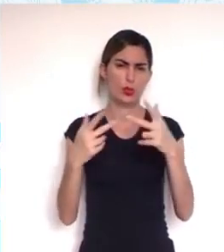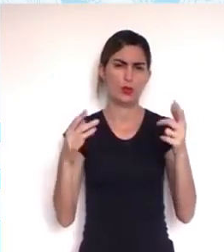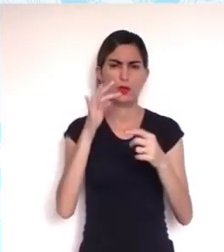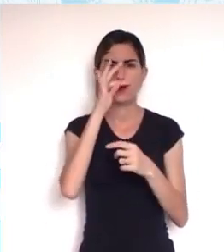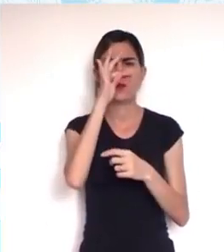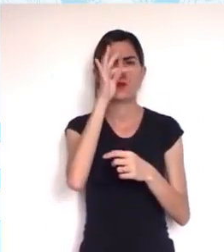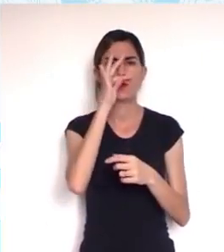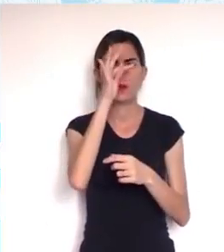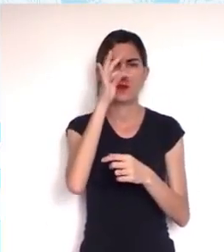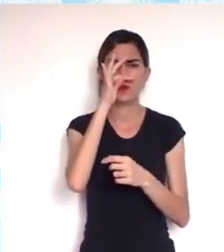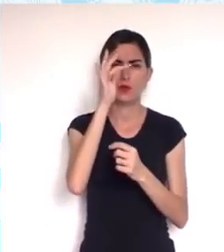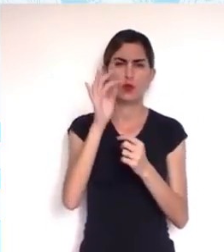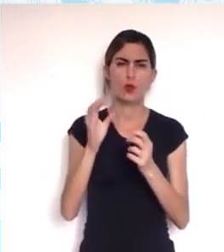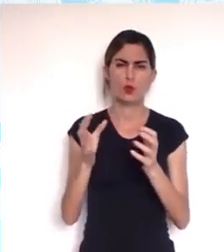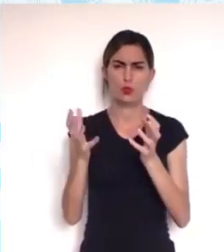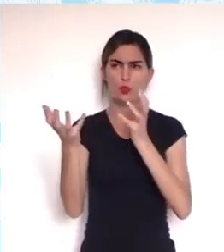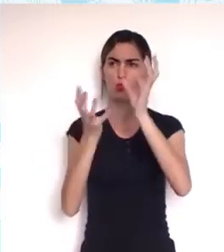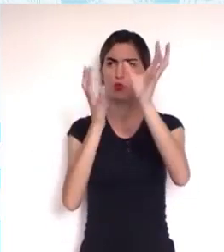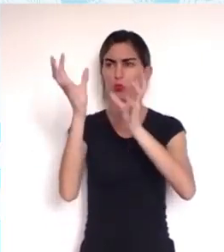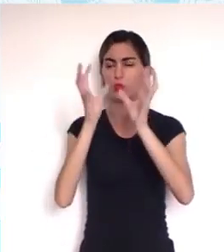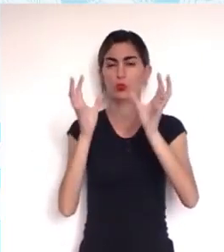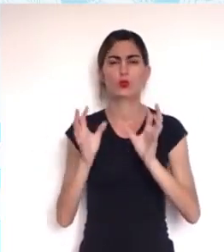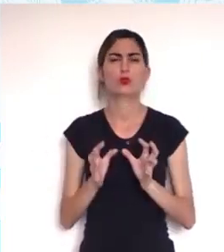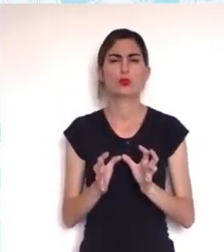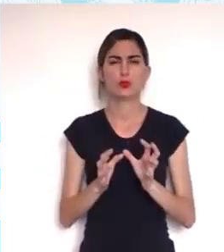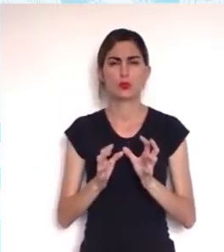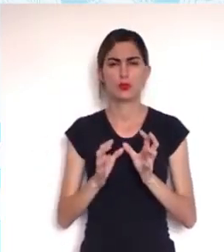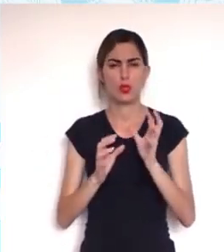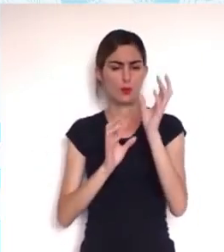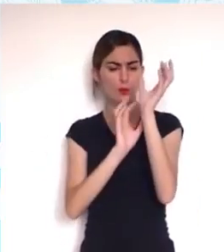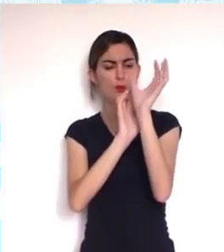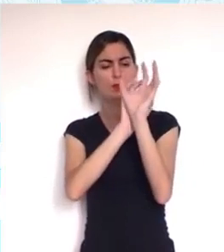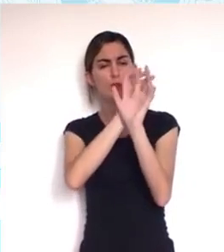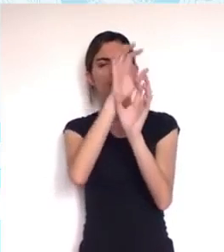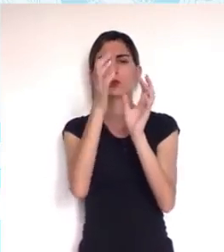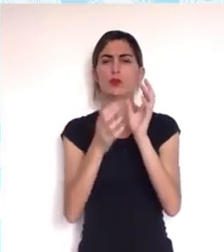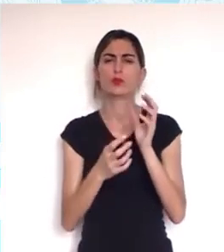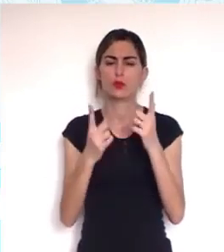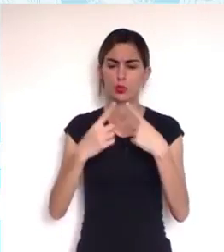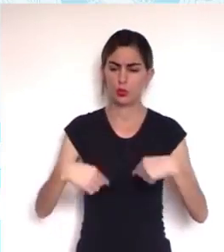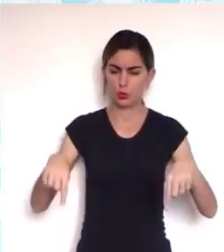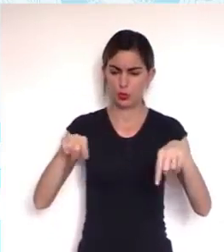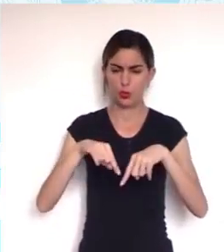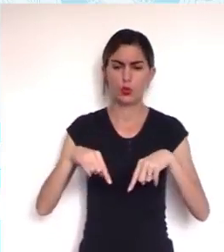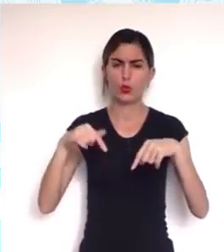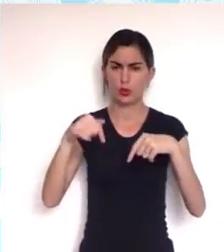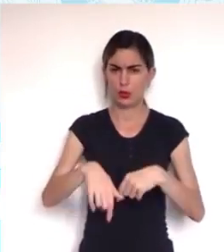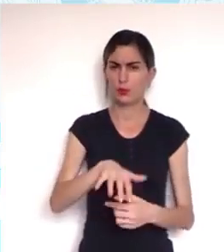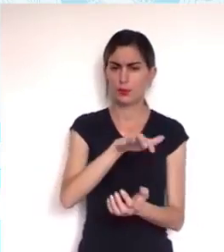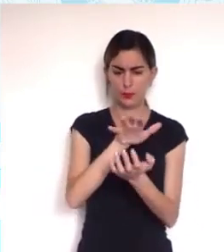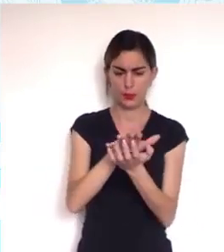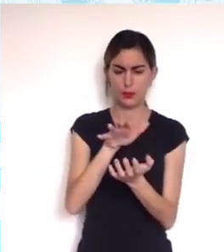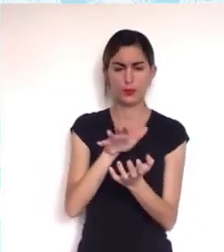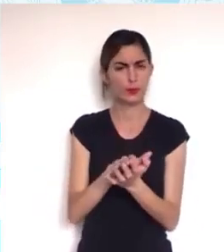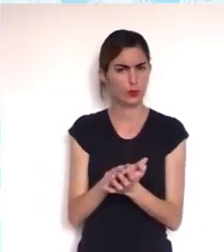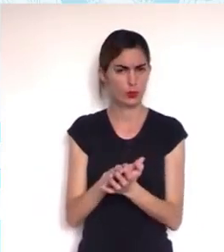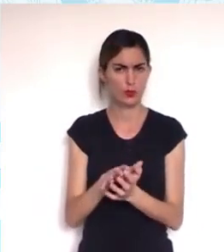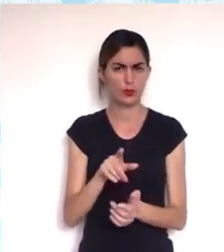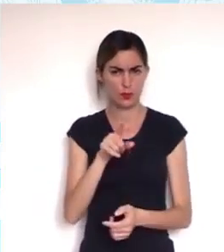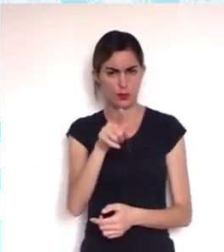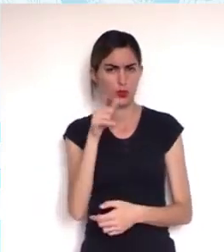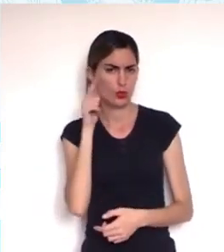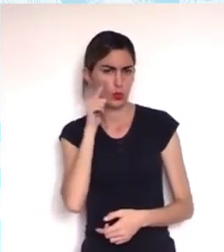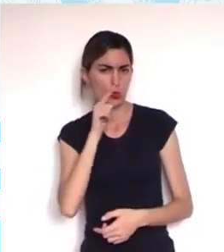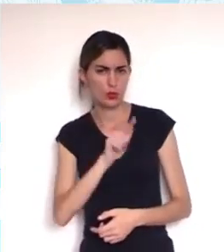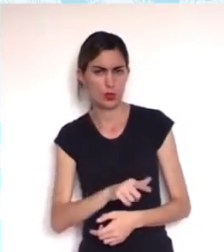vão cair de acordo com as estações do ano. E como nós estamos aqui em Pernambuco, você